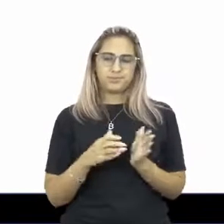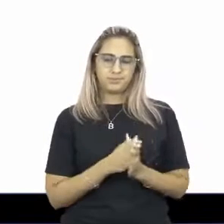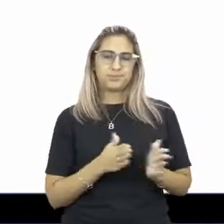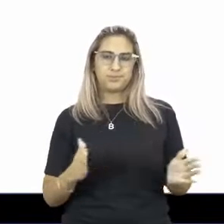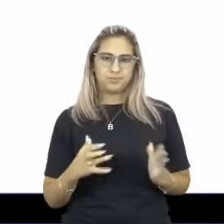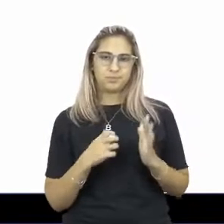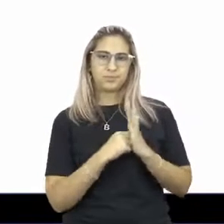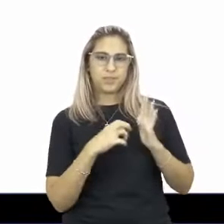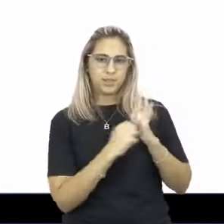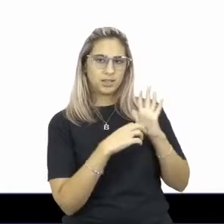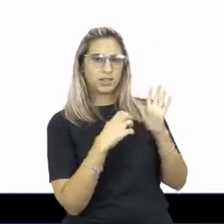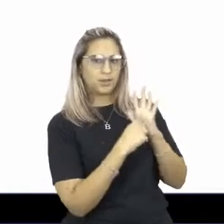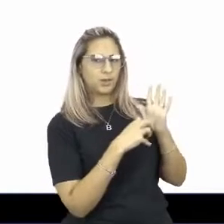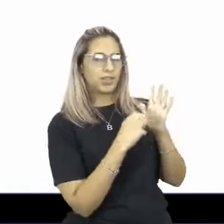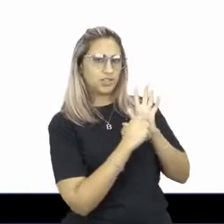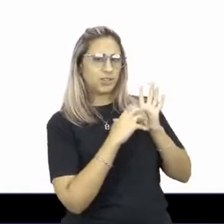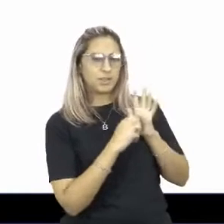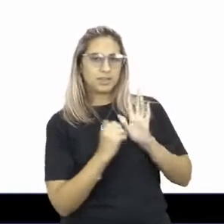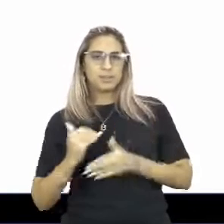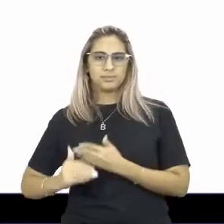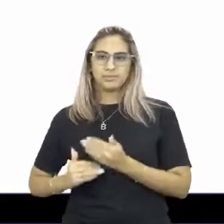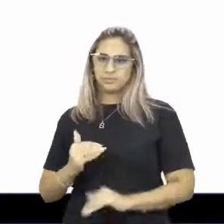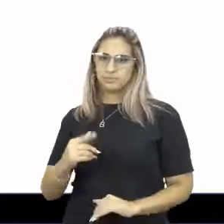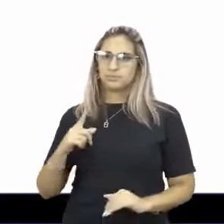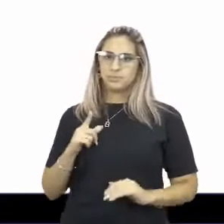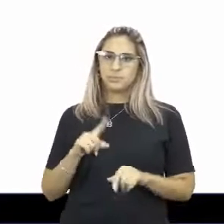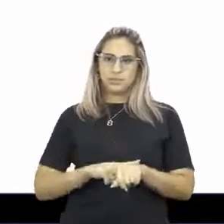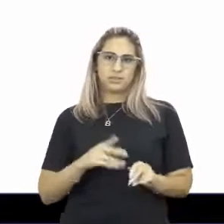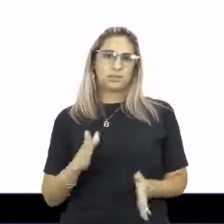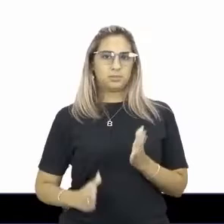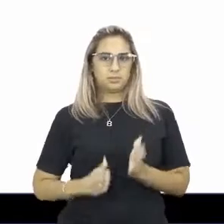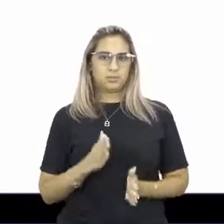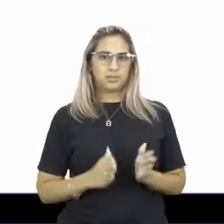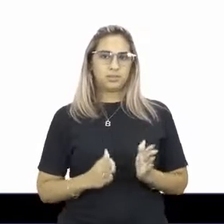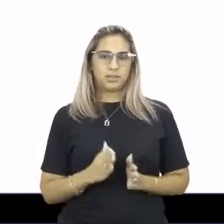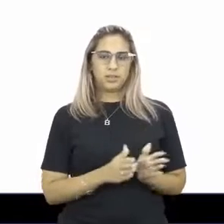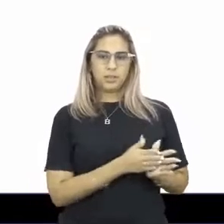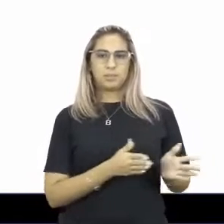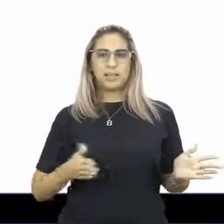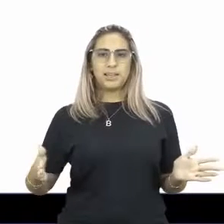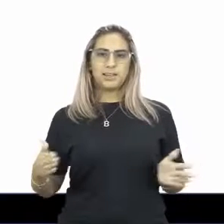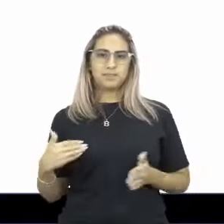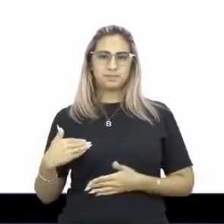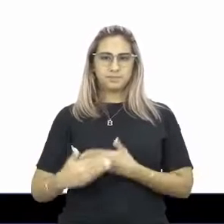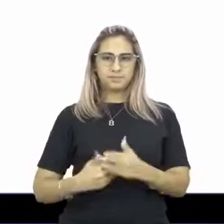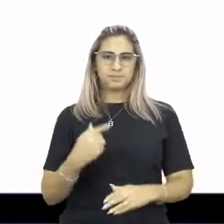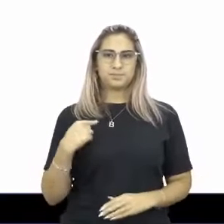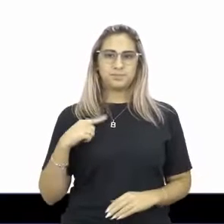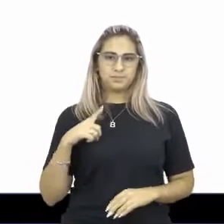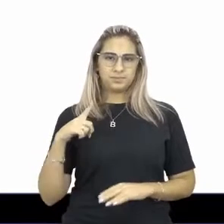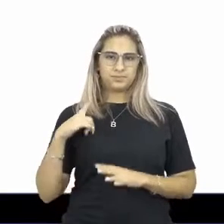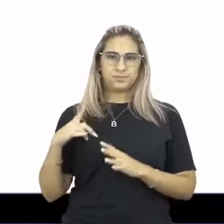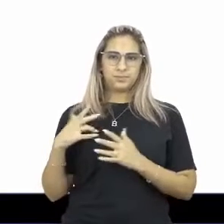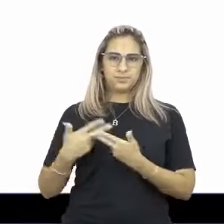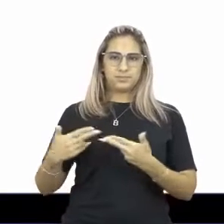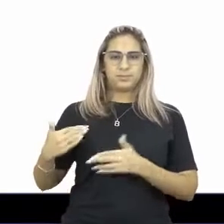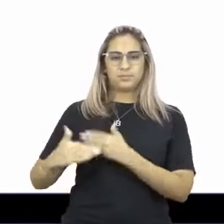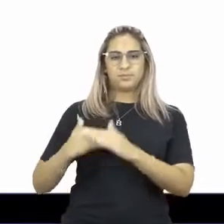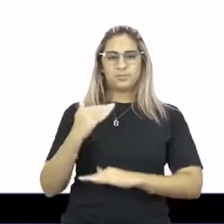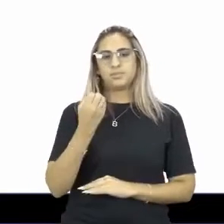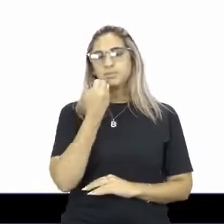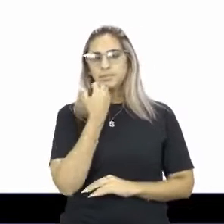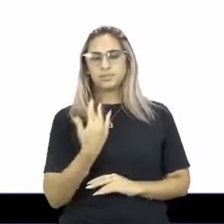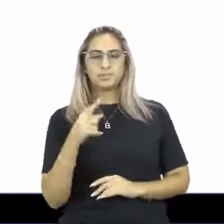A contratação docente temporária aqui no estado de São Paulo, ela é feita por meio da base legal, é a